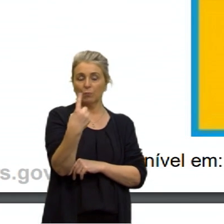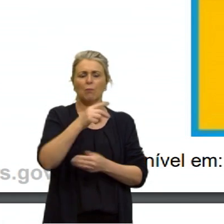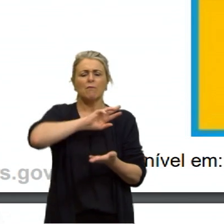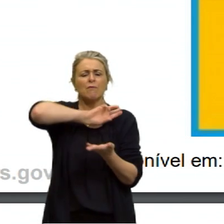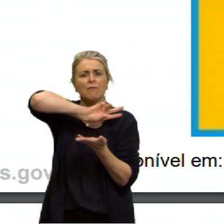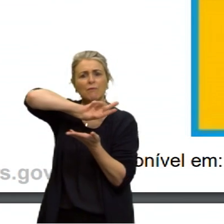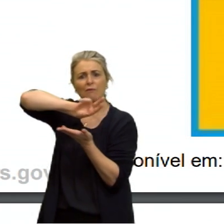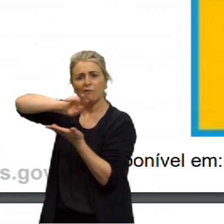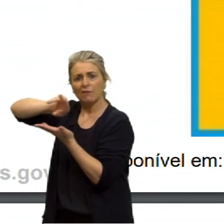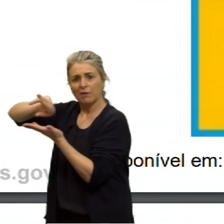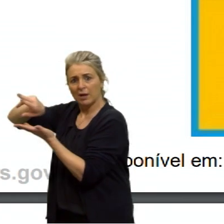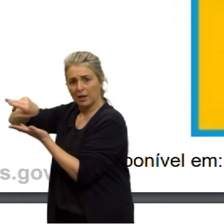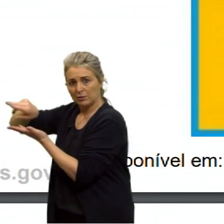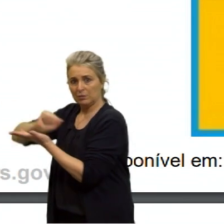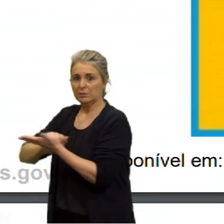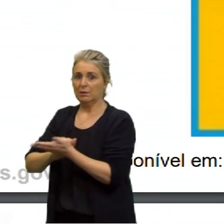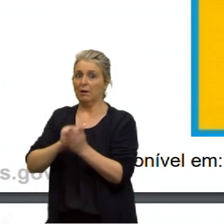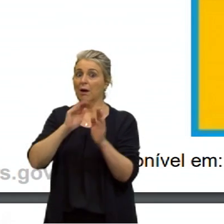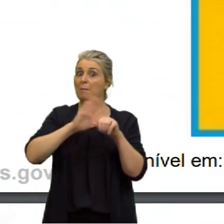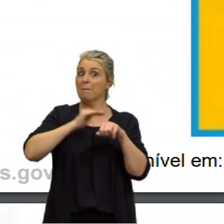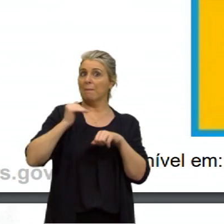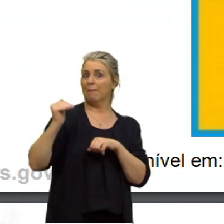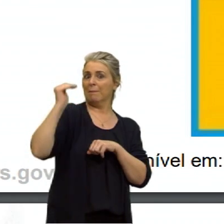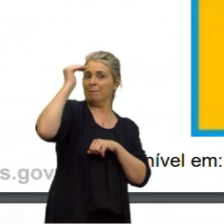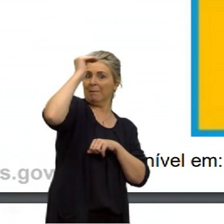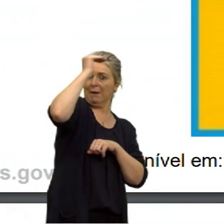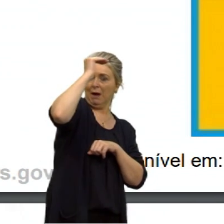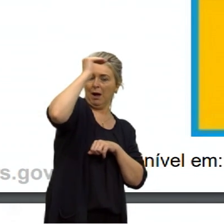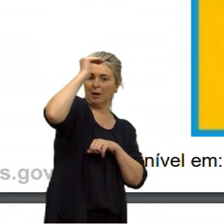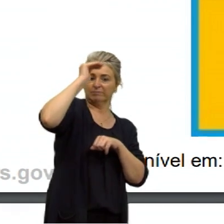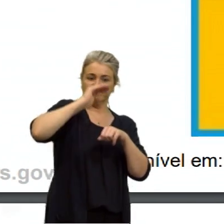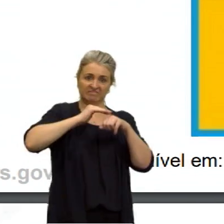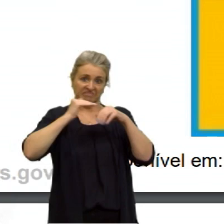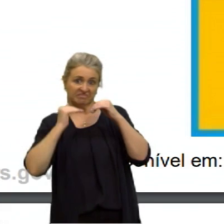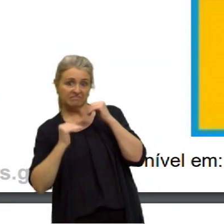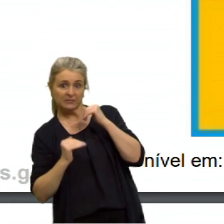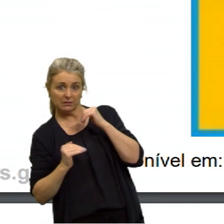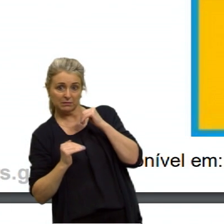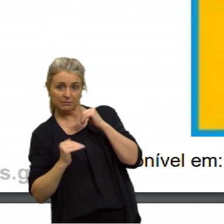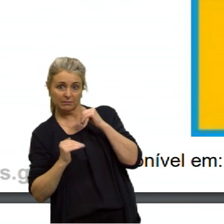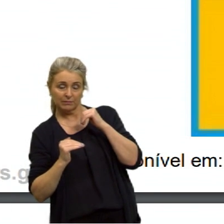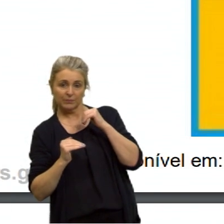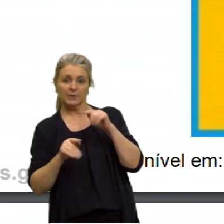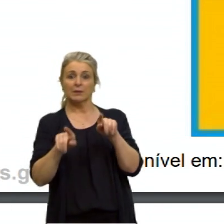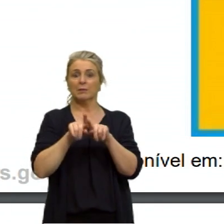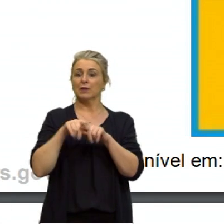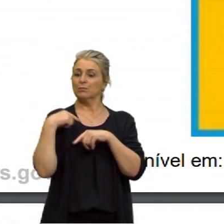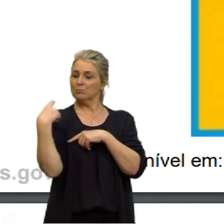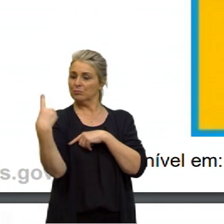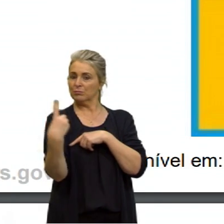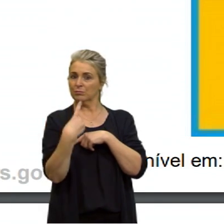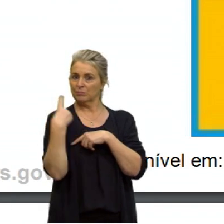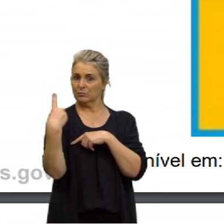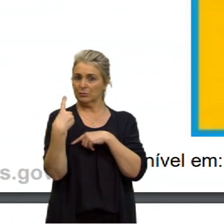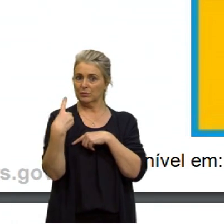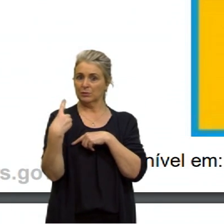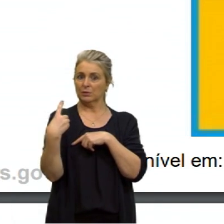vários pode ser superioridade ou pode ser inferioridade que o absoluto